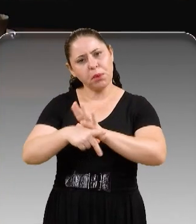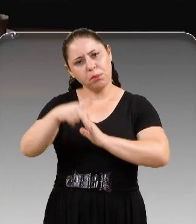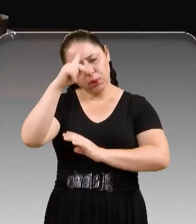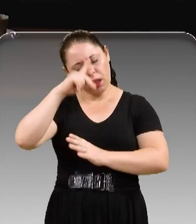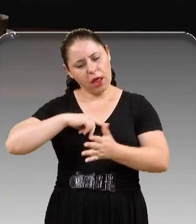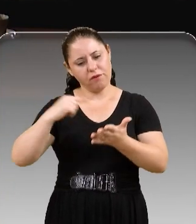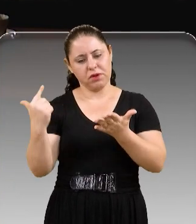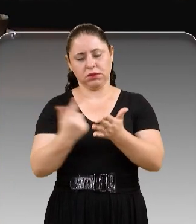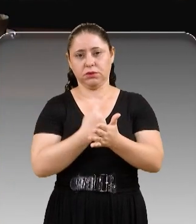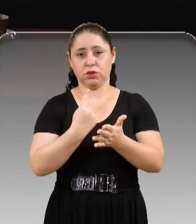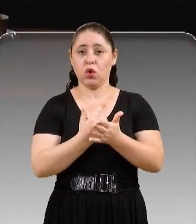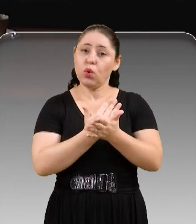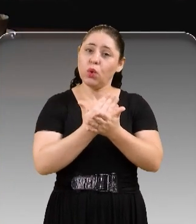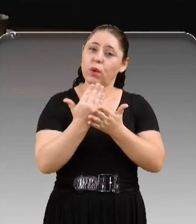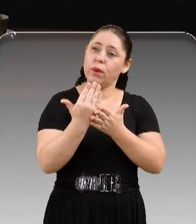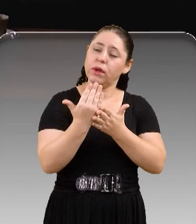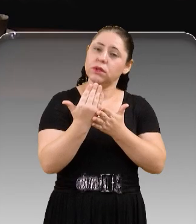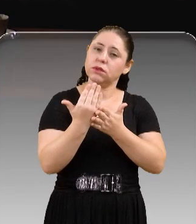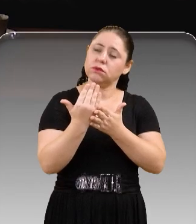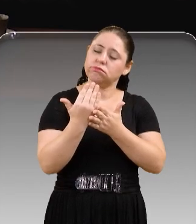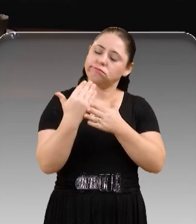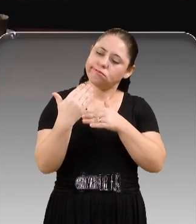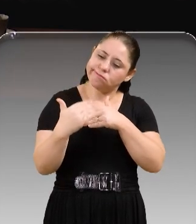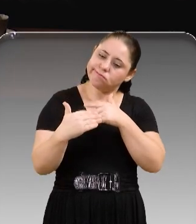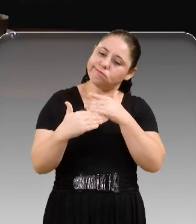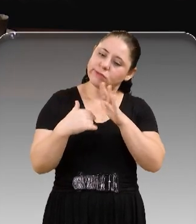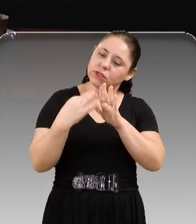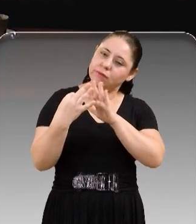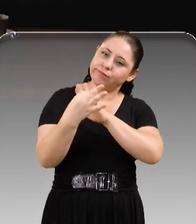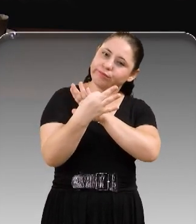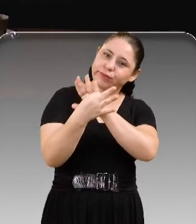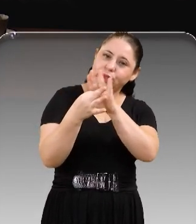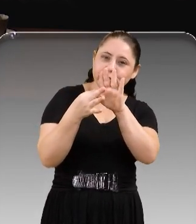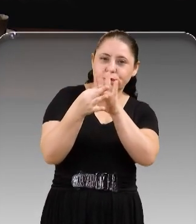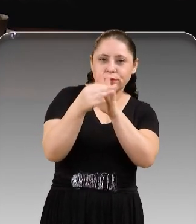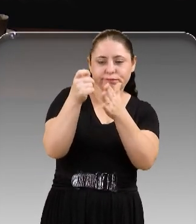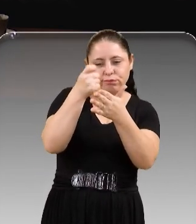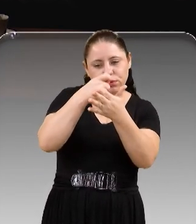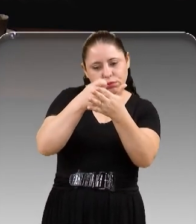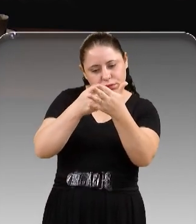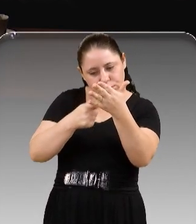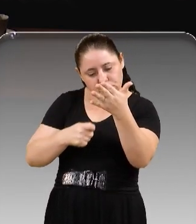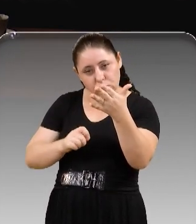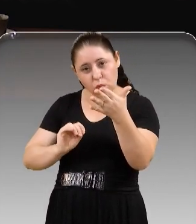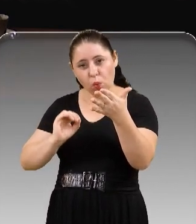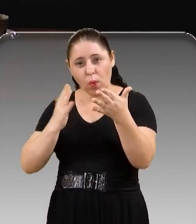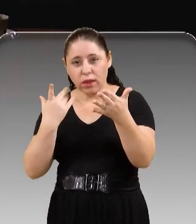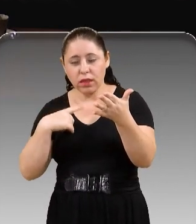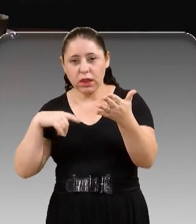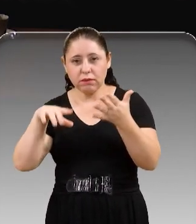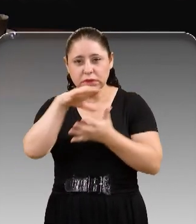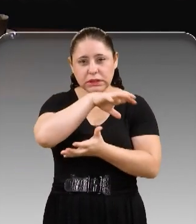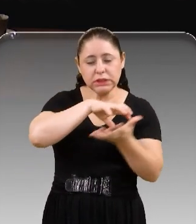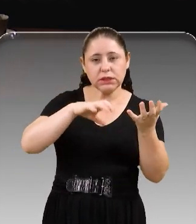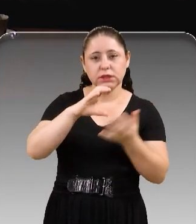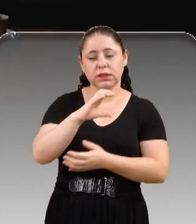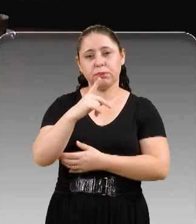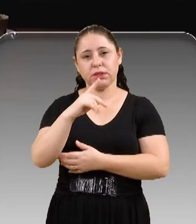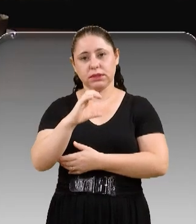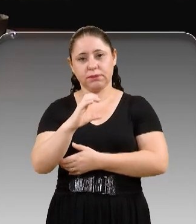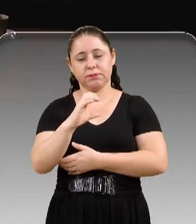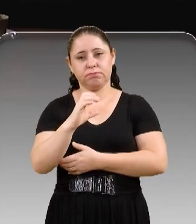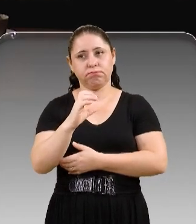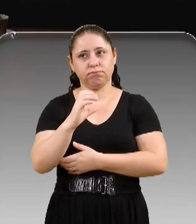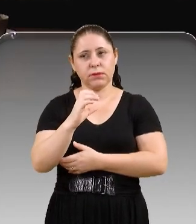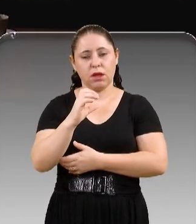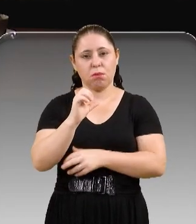livro. E foi com isso que eu comecei a dar os primeiros pitecos, né, na escrita. Quando houve uma reforma do CPC